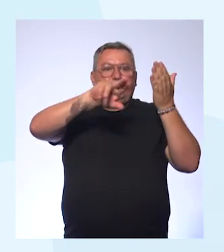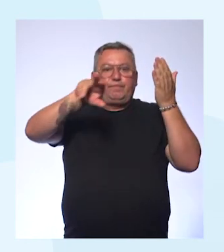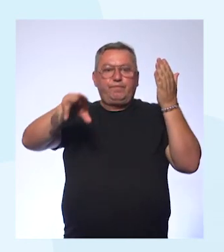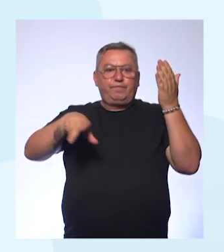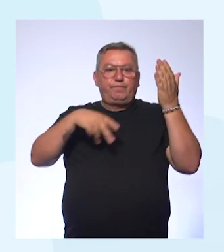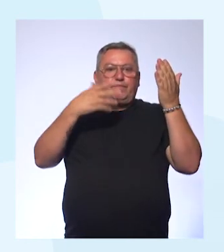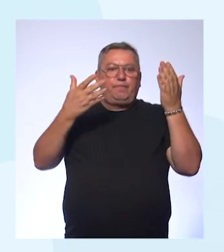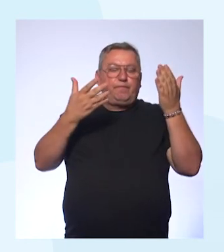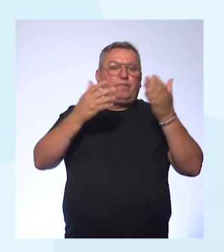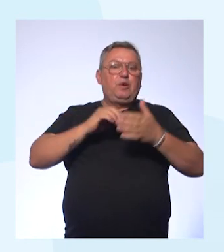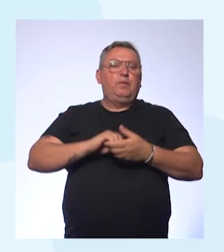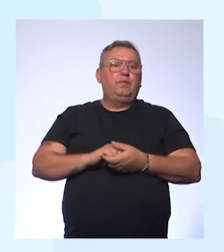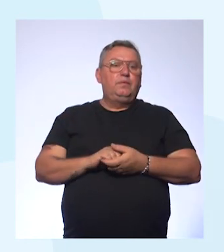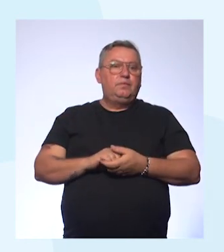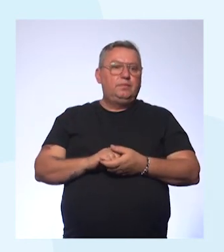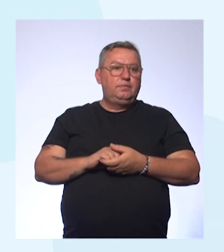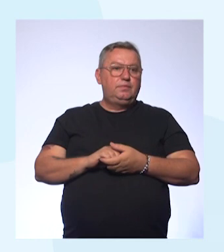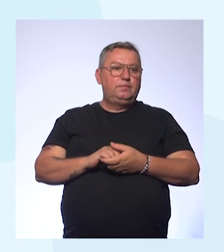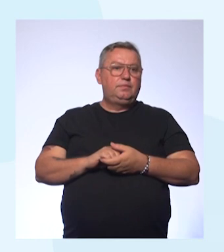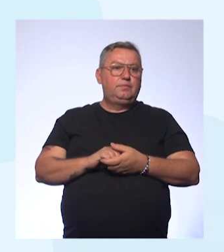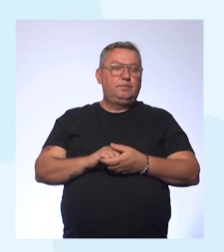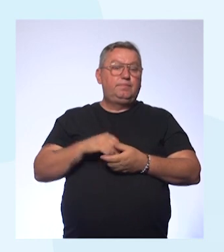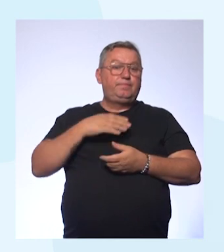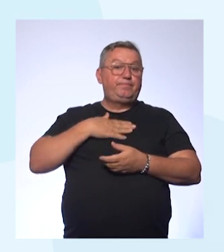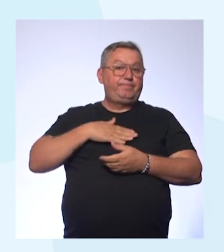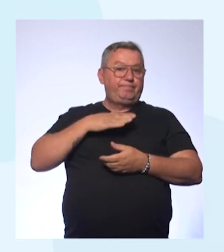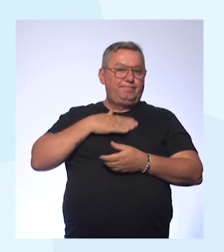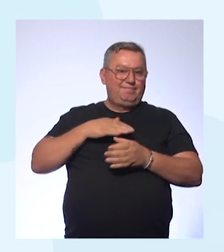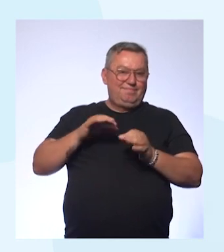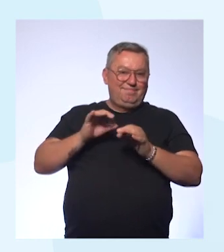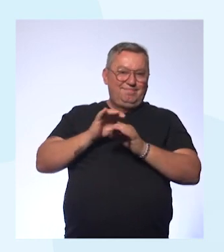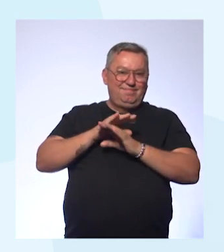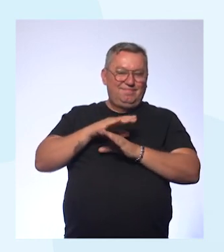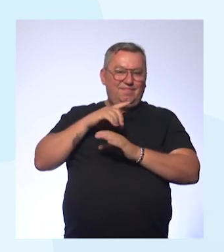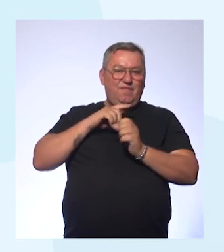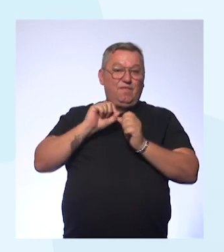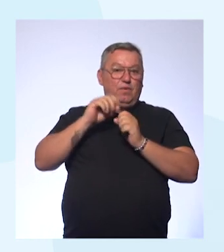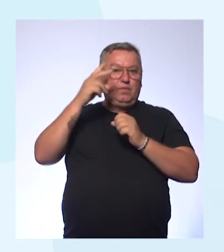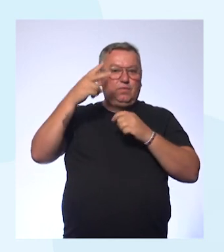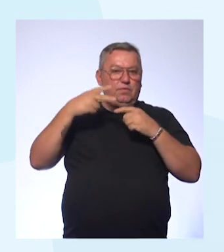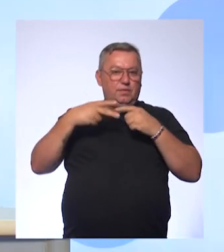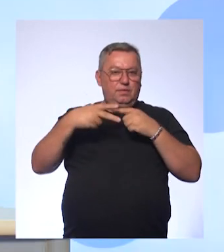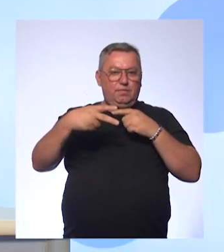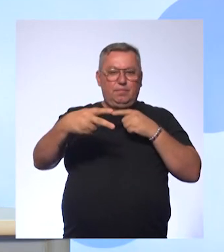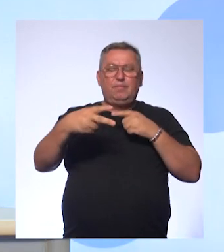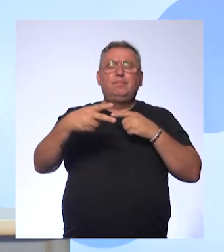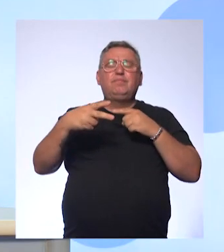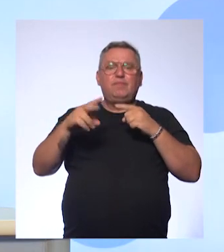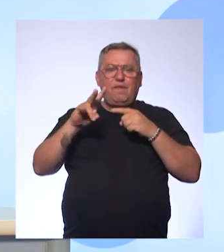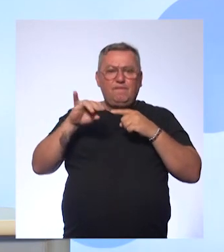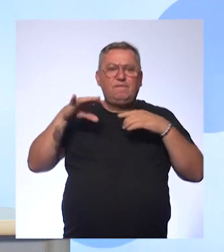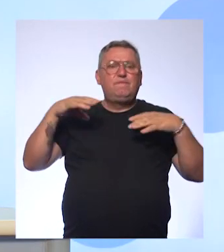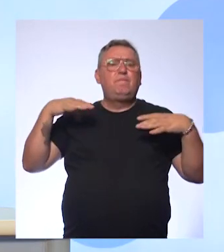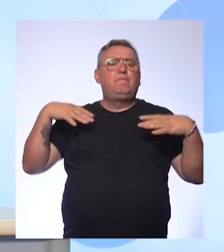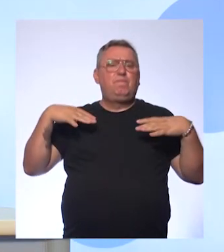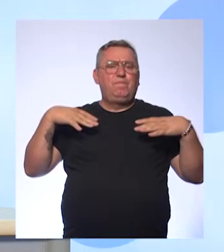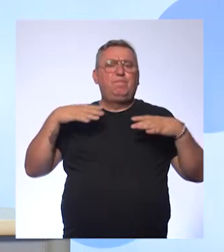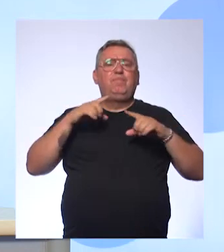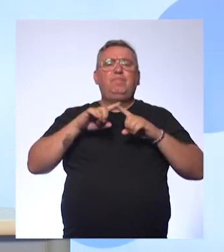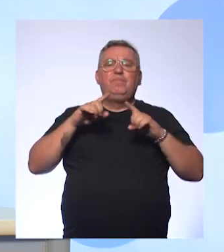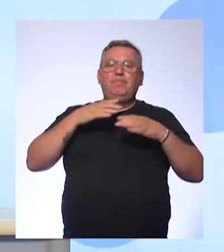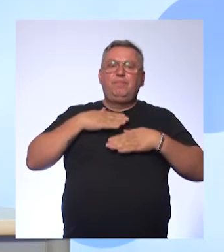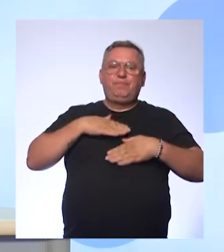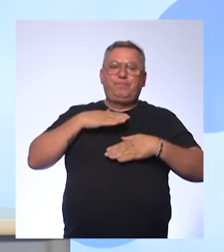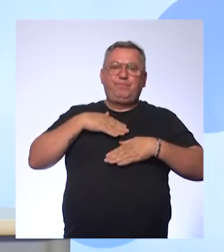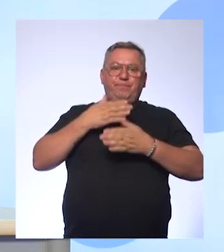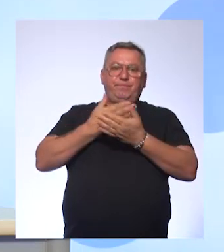diferentes filos do reino animal. Pessoal, calma, tá acabando, tá? Faltam mais 2 semaninhas, aí a gente vai entrar de férias, tá? Mas aí, vamos para a